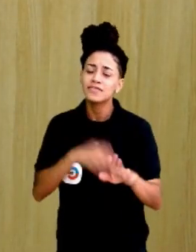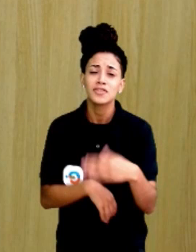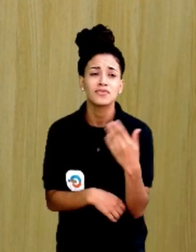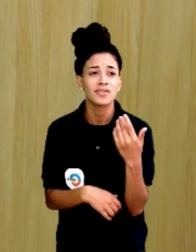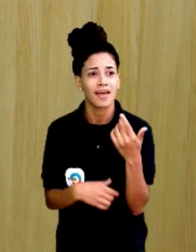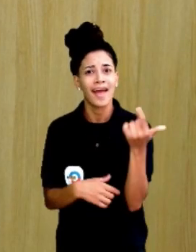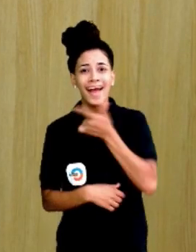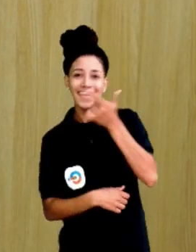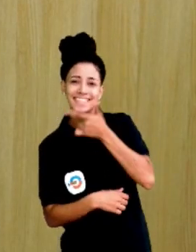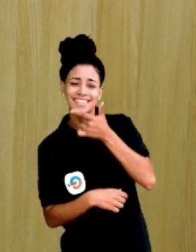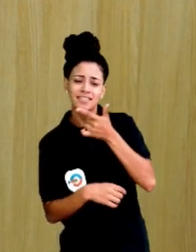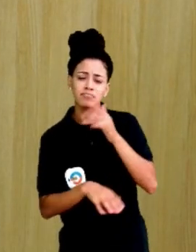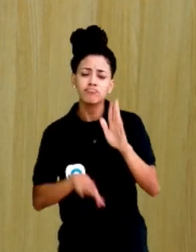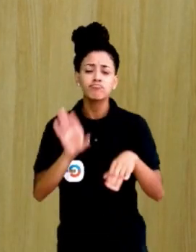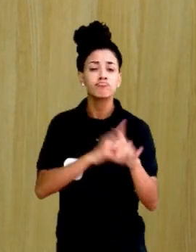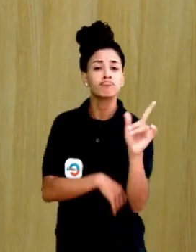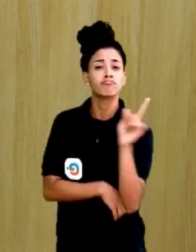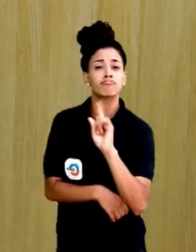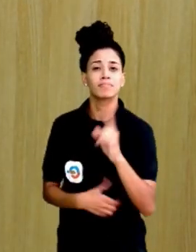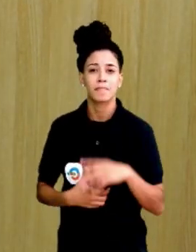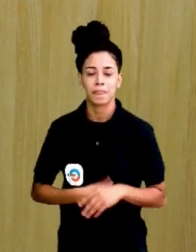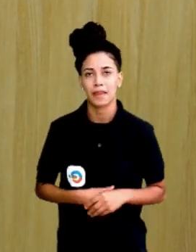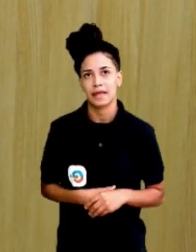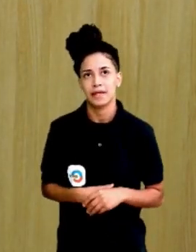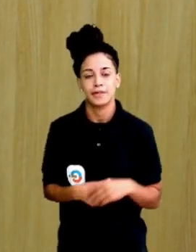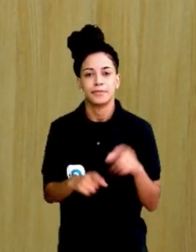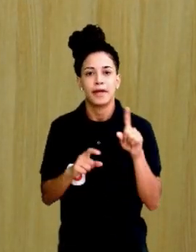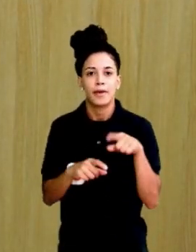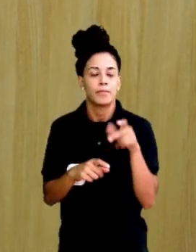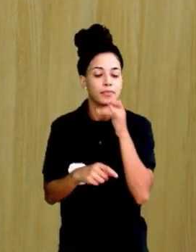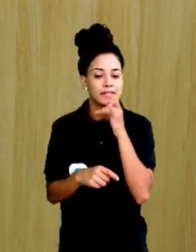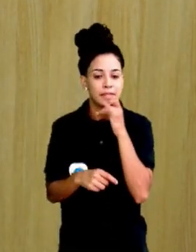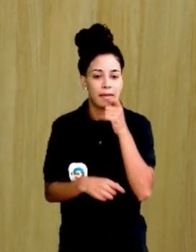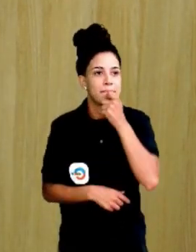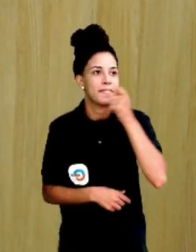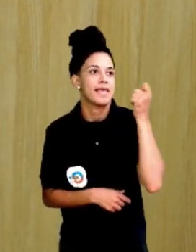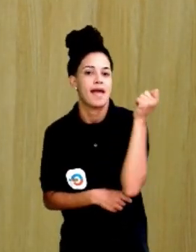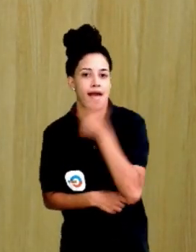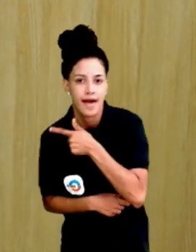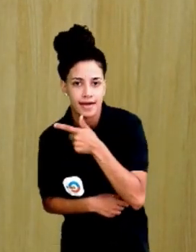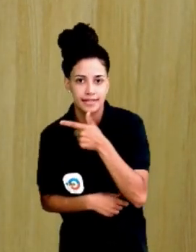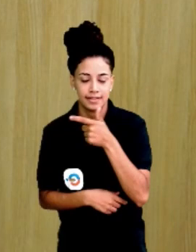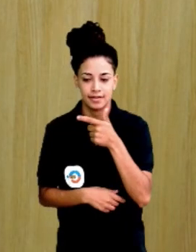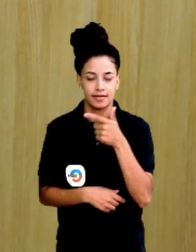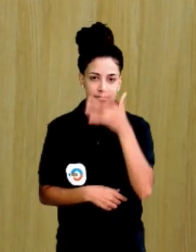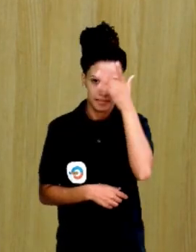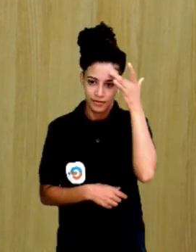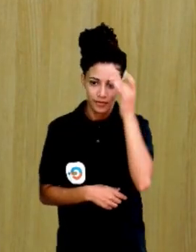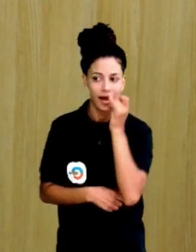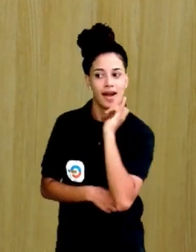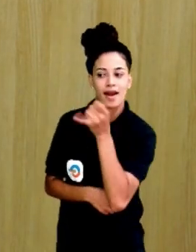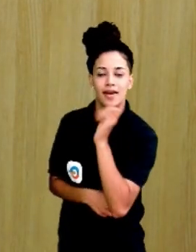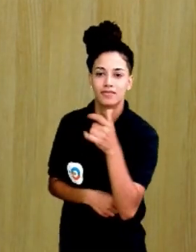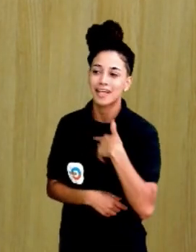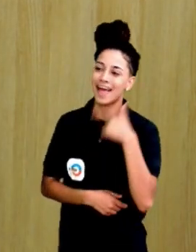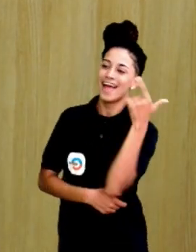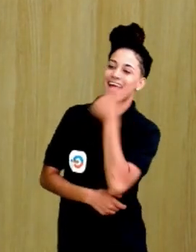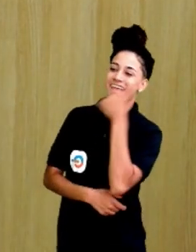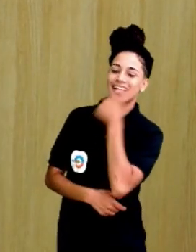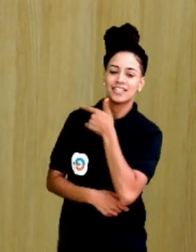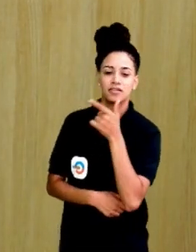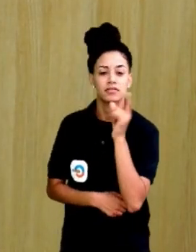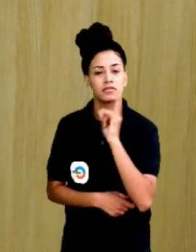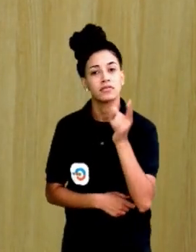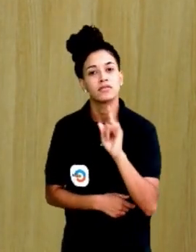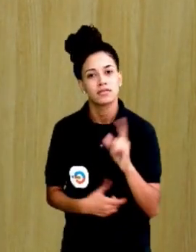ou não não é necessariamente uma piada que as pessoas contam para você achar graça para mim a Piada